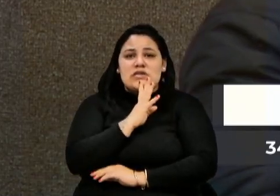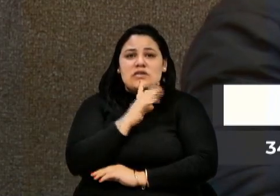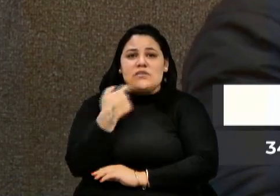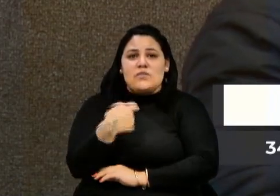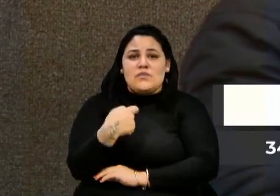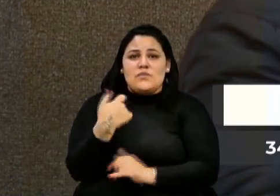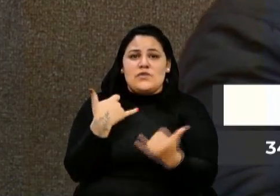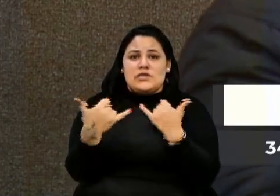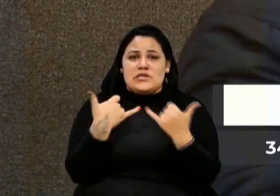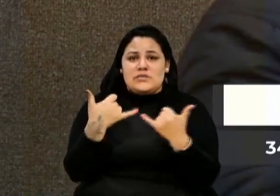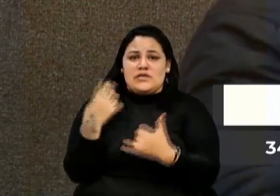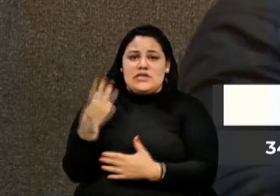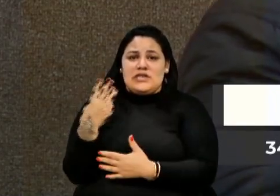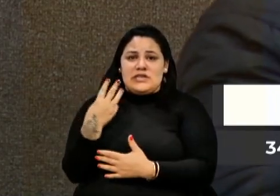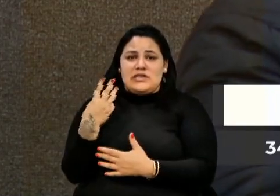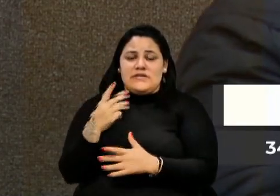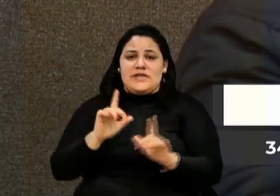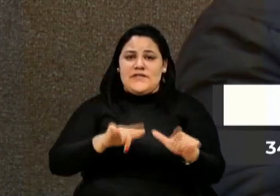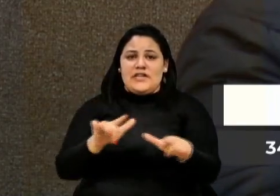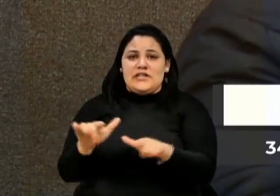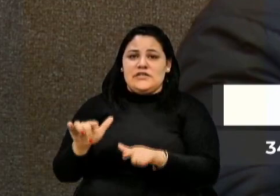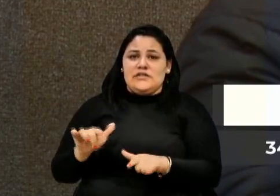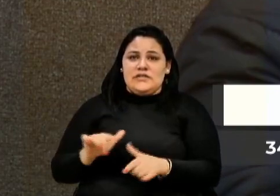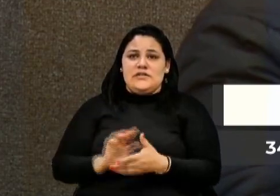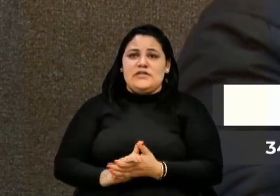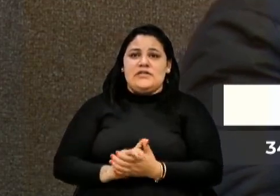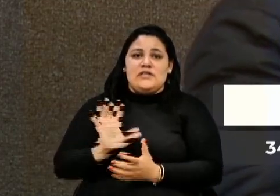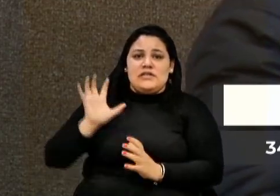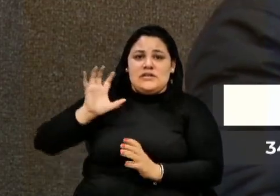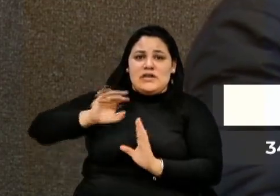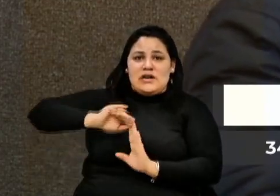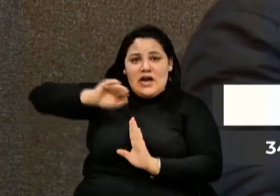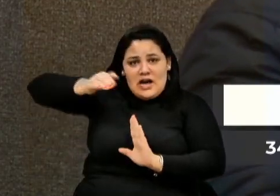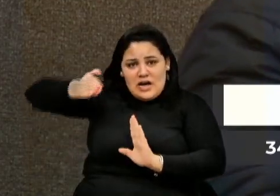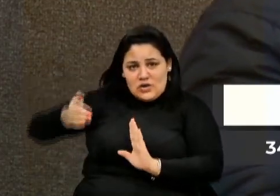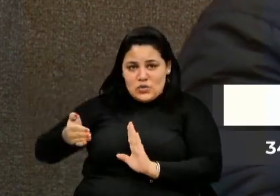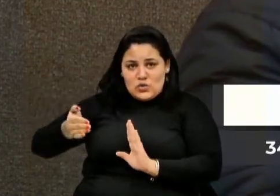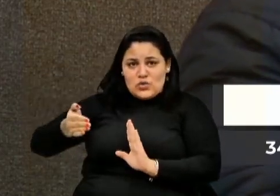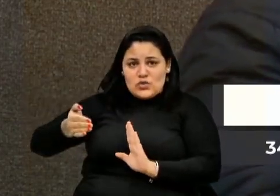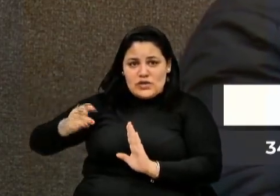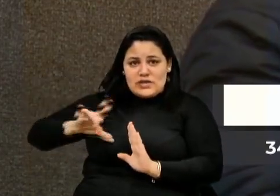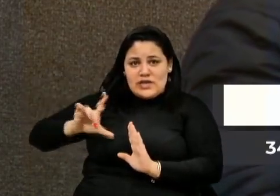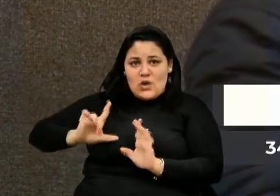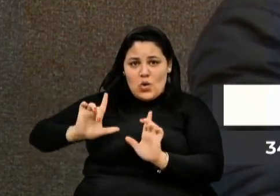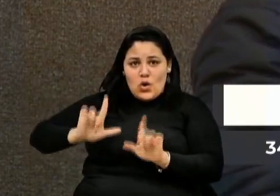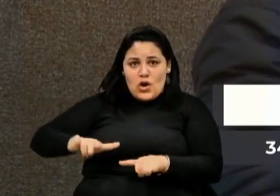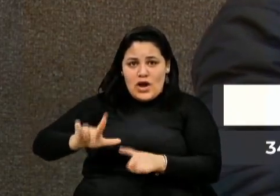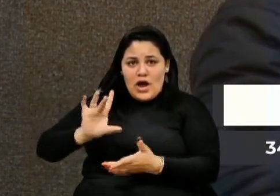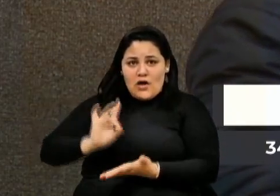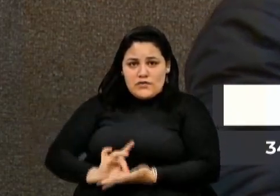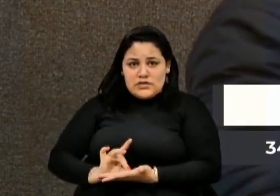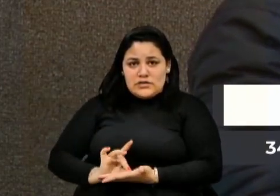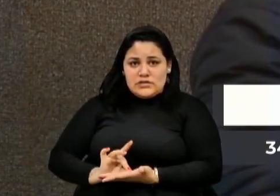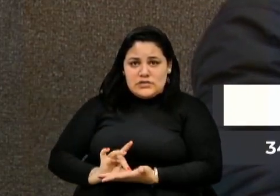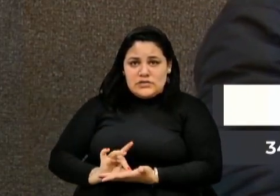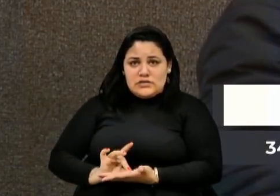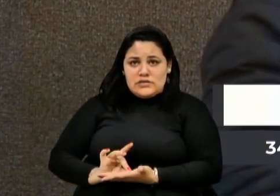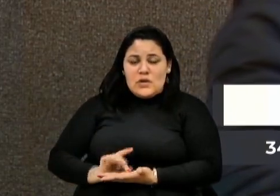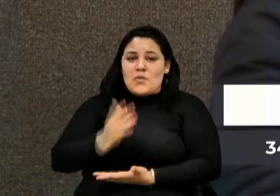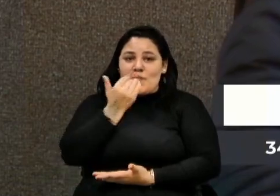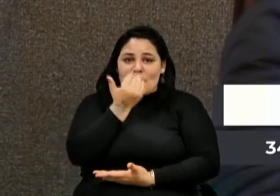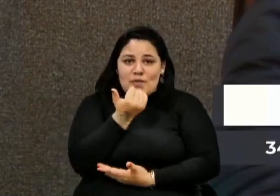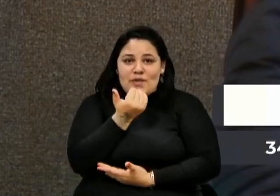de Pedra, a Gruta da Terceira Légua, que tem um local bacana, se pode almoçar, as pessoas fazem